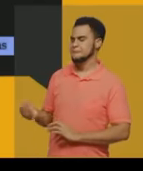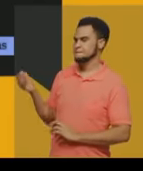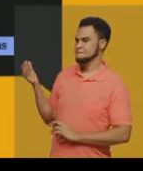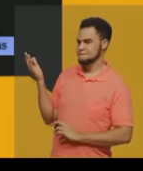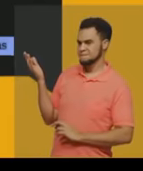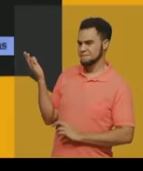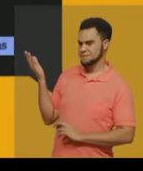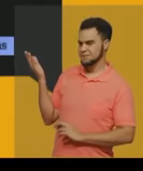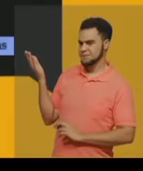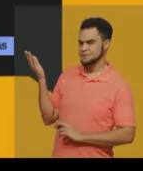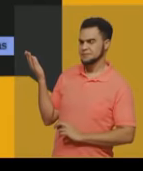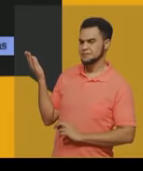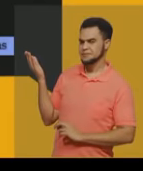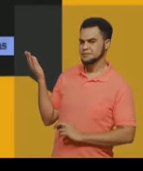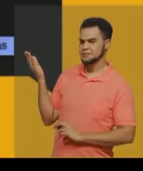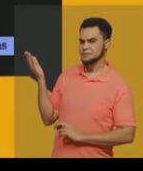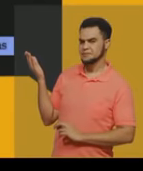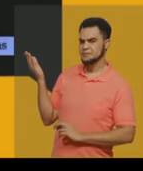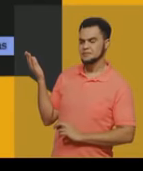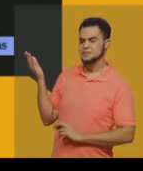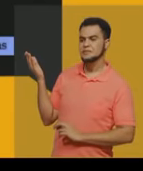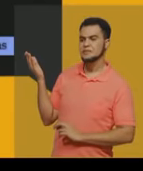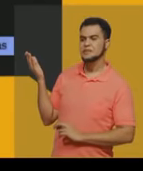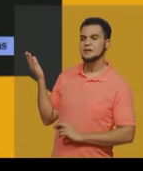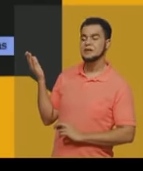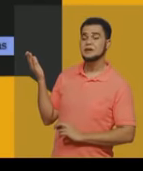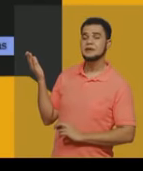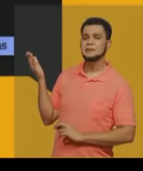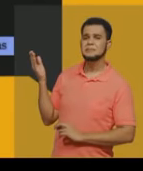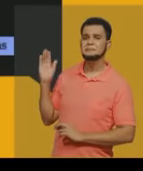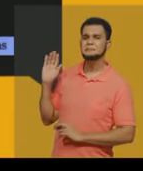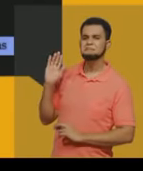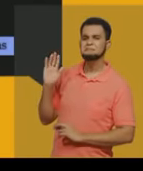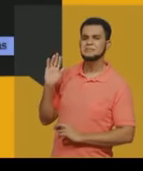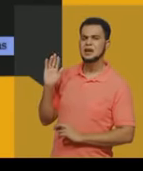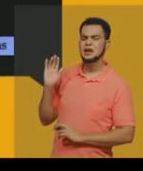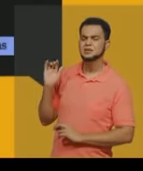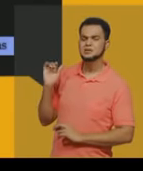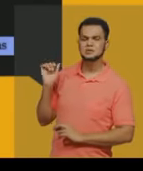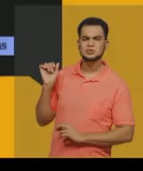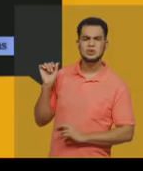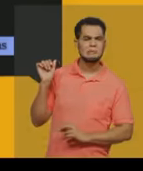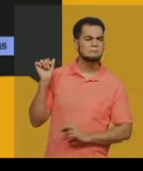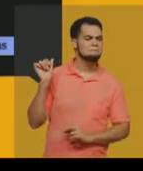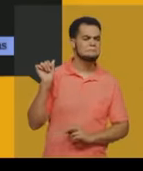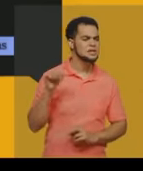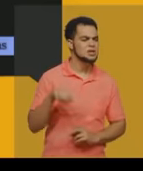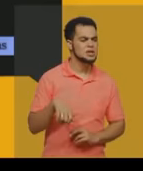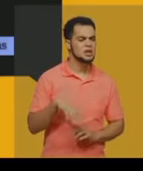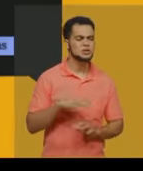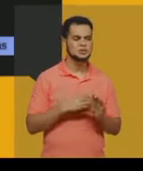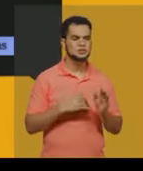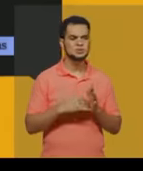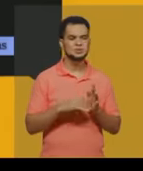But worst of all. Mas o pior de tudo. Então, inclusive, ele usa aspas, né?